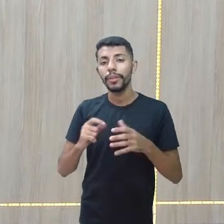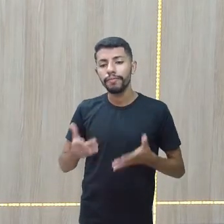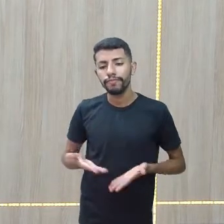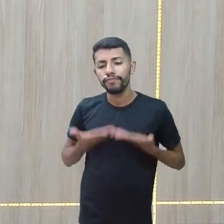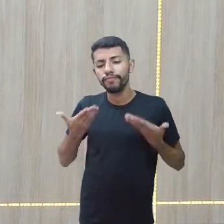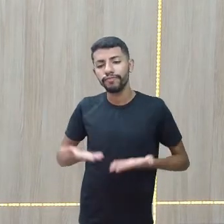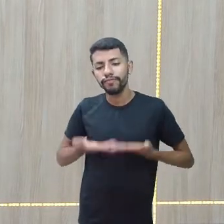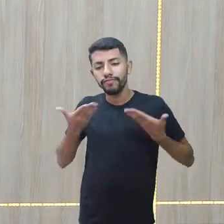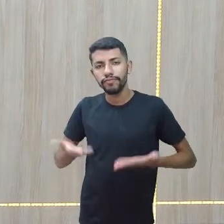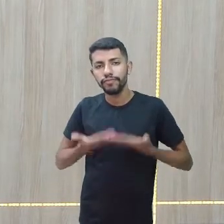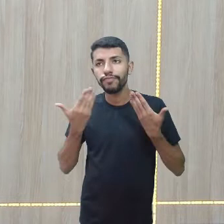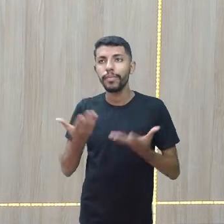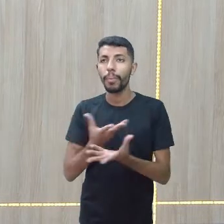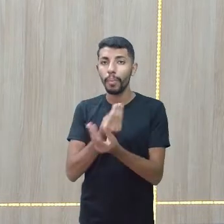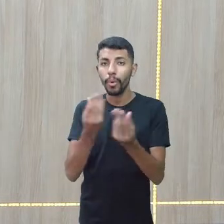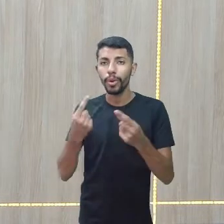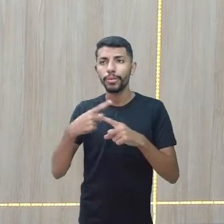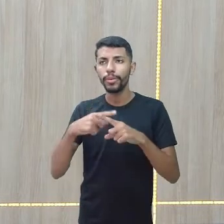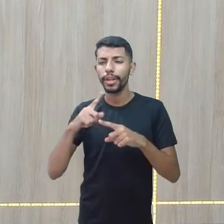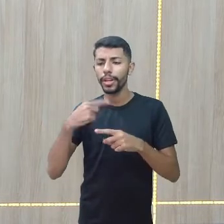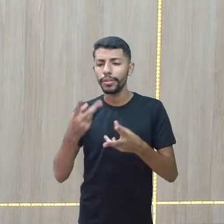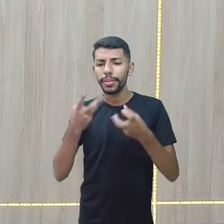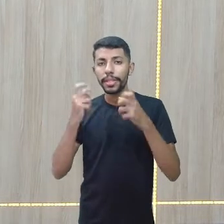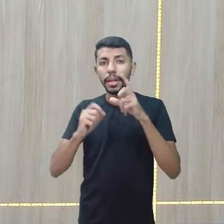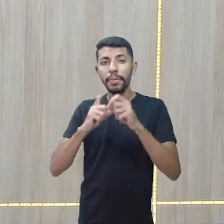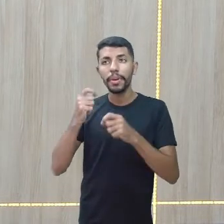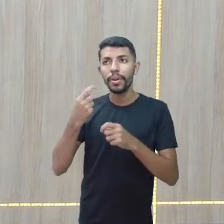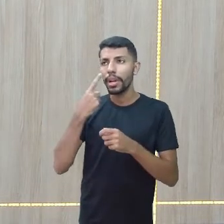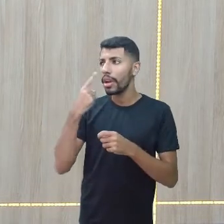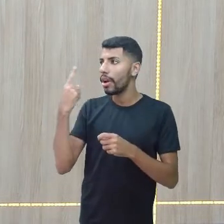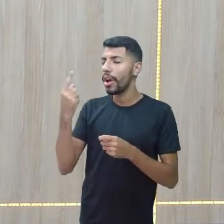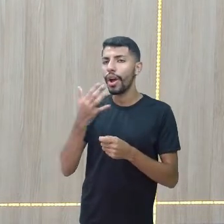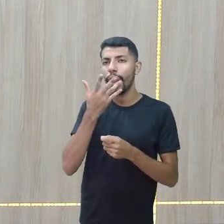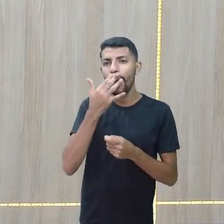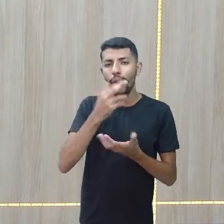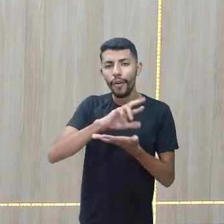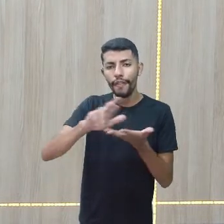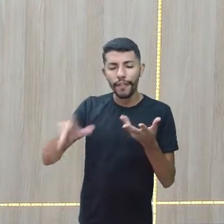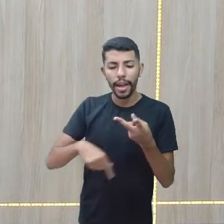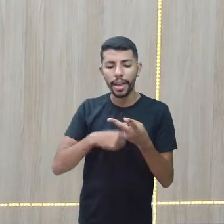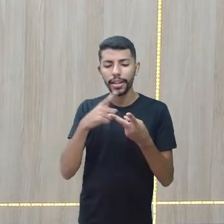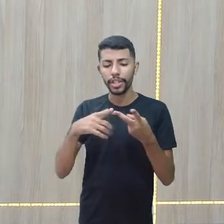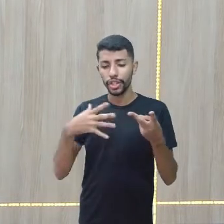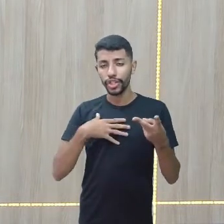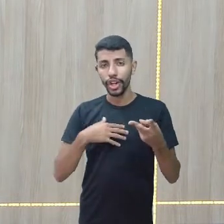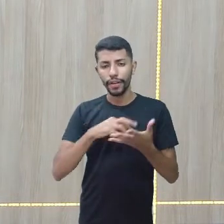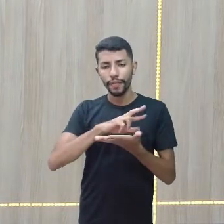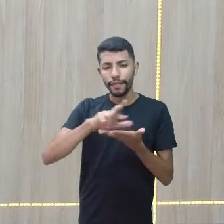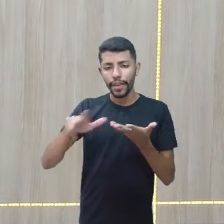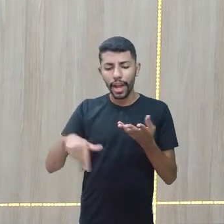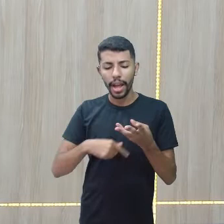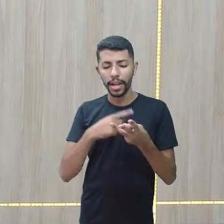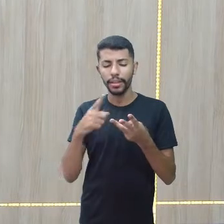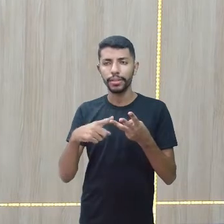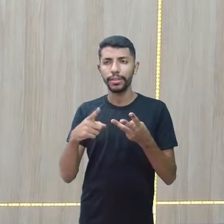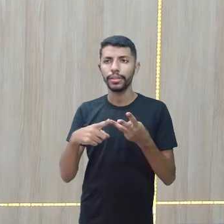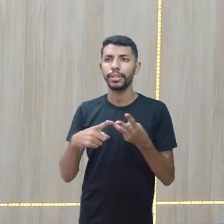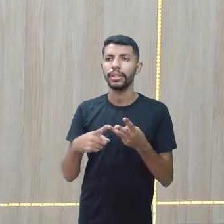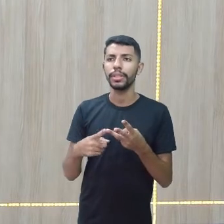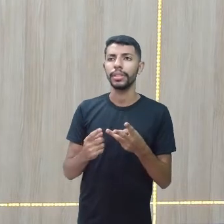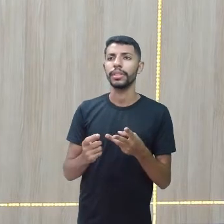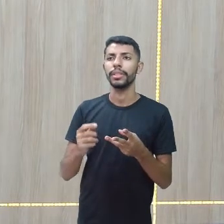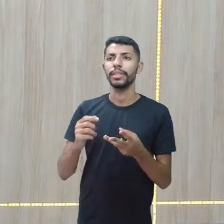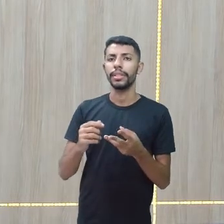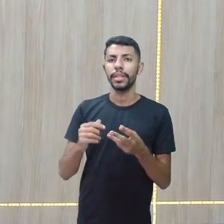aí a gente vê cores diferentes, tamanhos diferentes, formatos diferentes, por conseguinte, possibilidades de